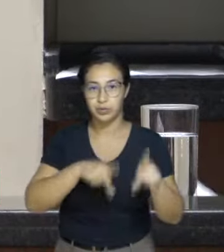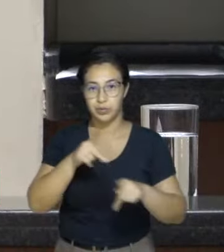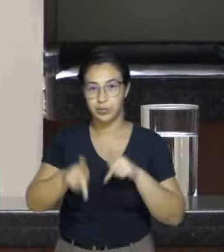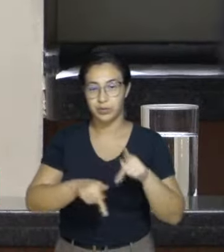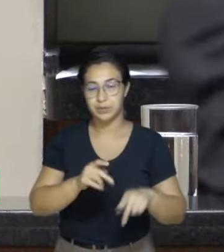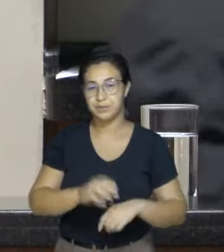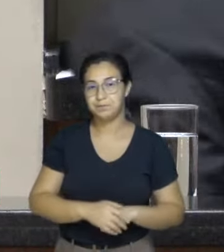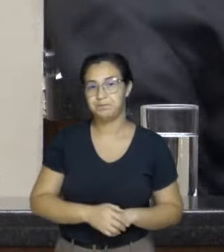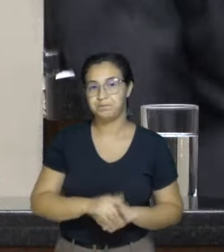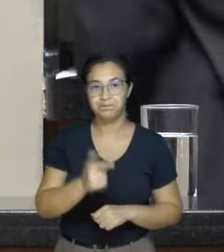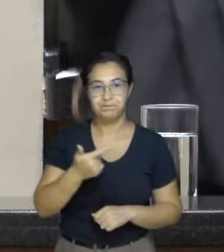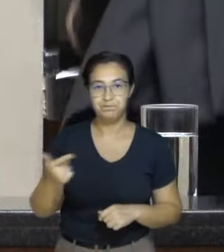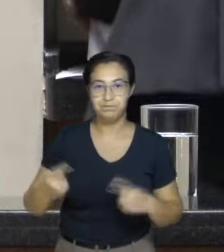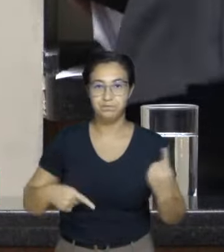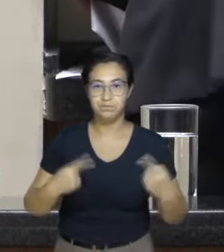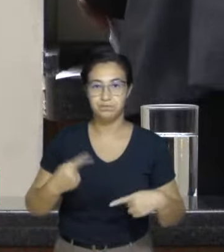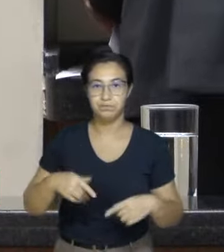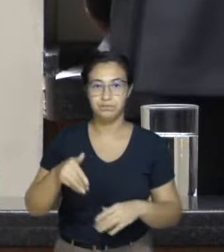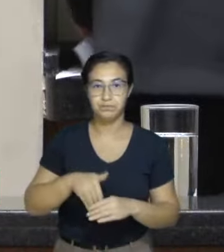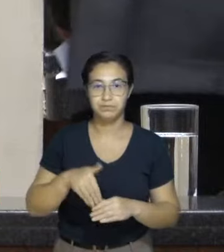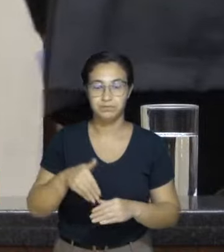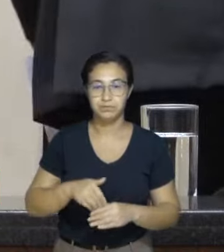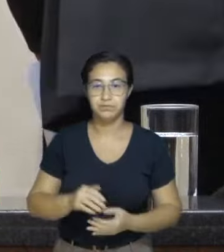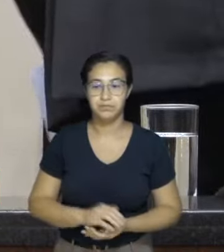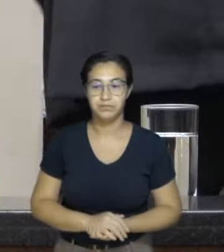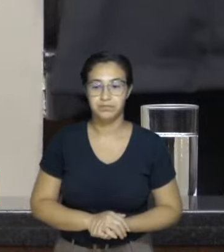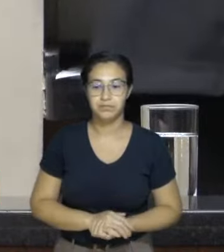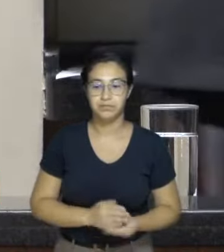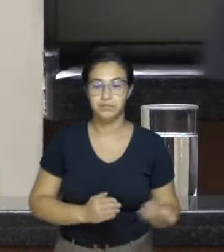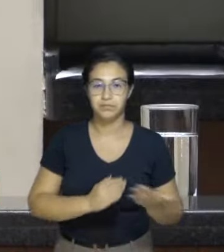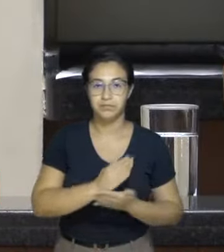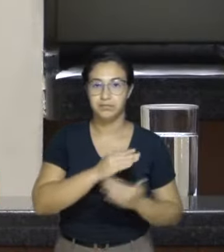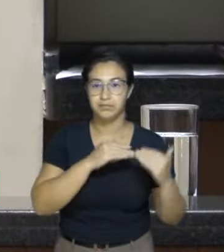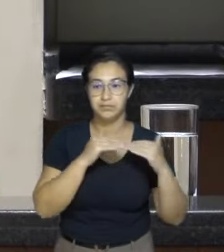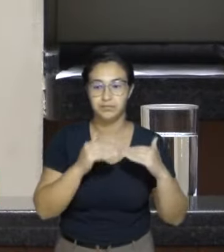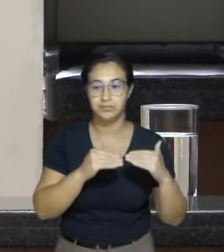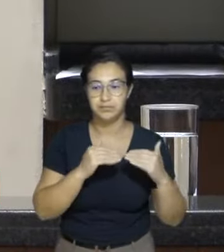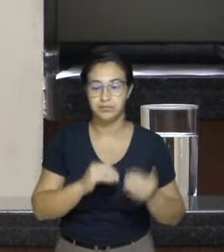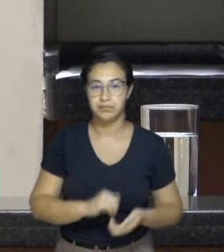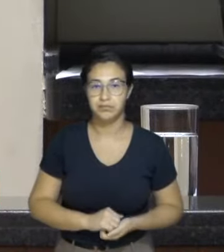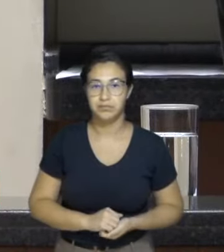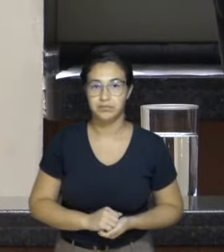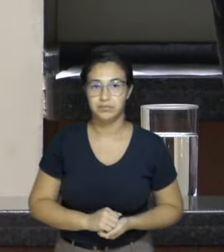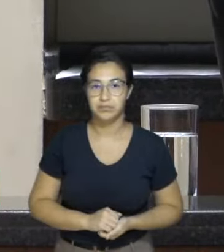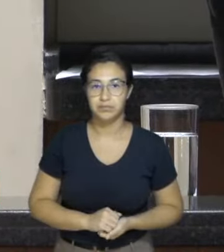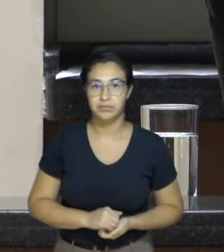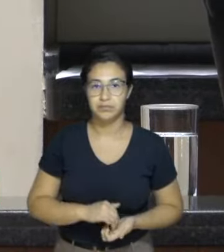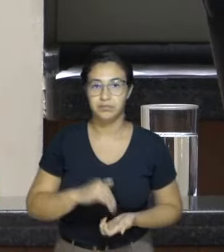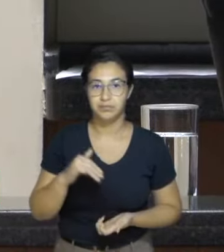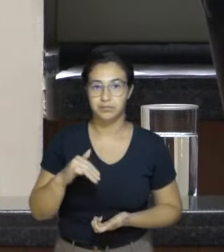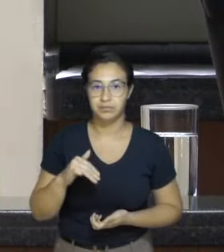queira discutir, em votação. Deputados que aprovam, permaneçam como se encontra. Aprovado por unanimidade.